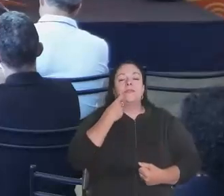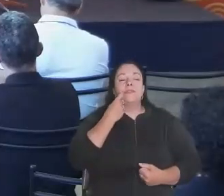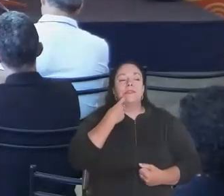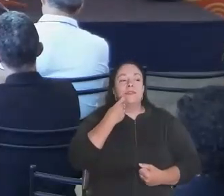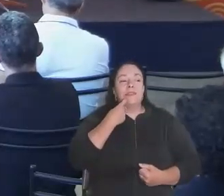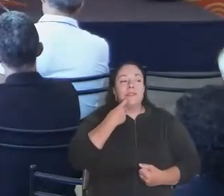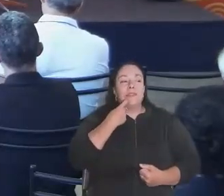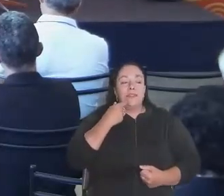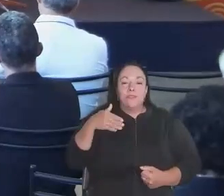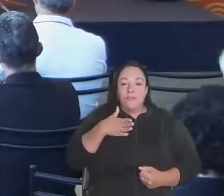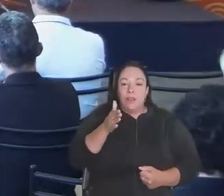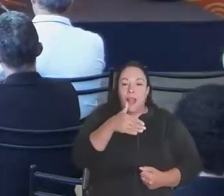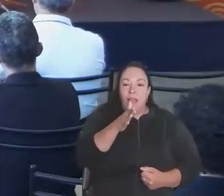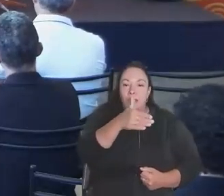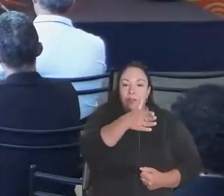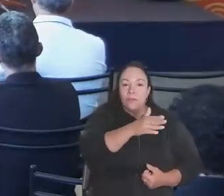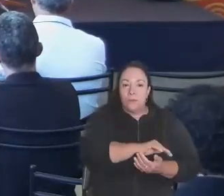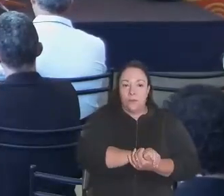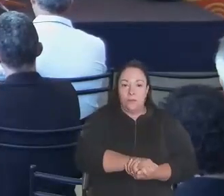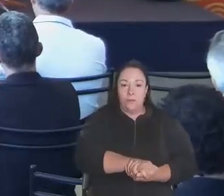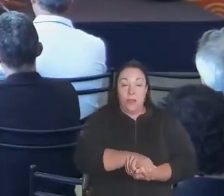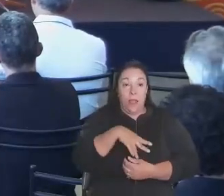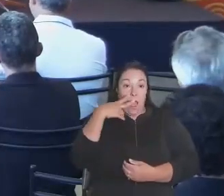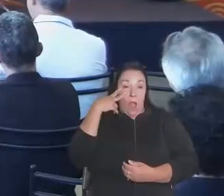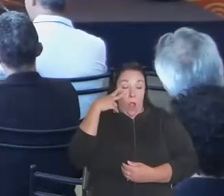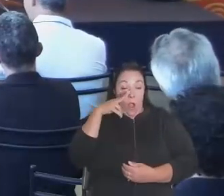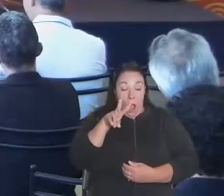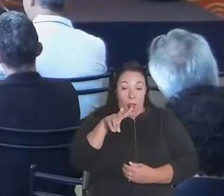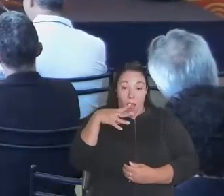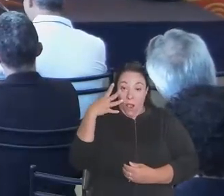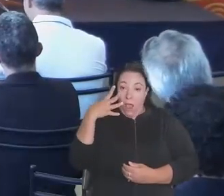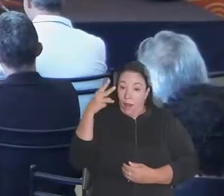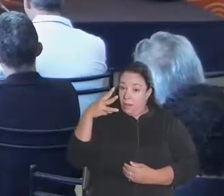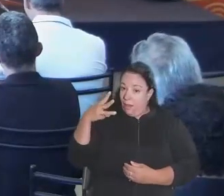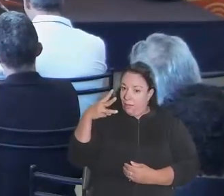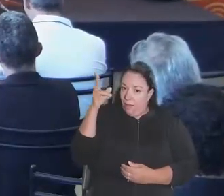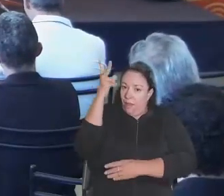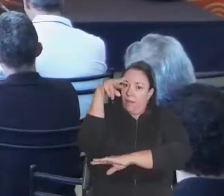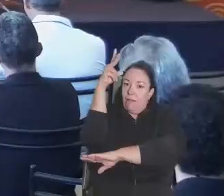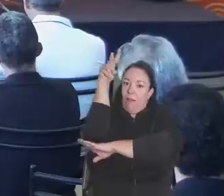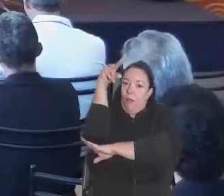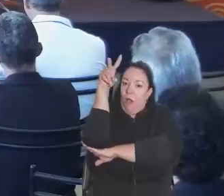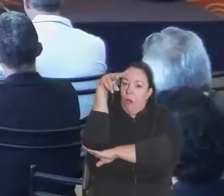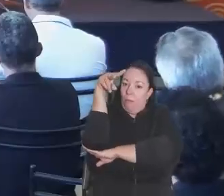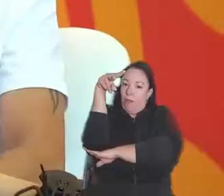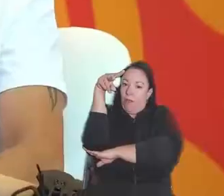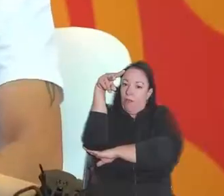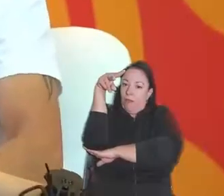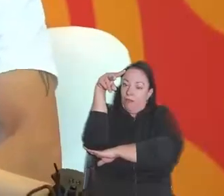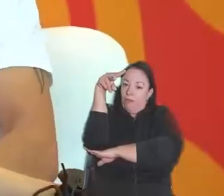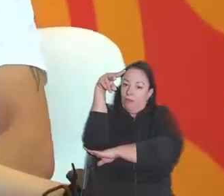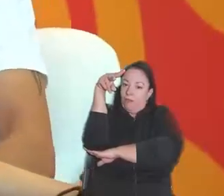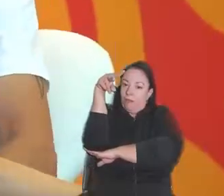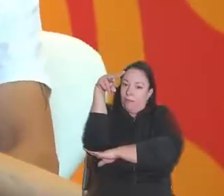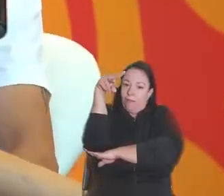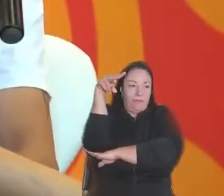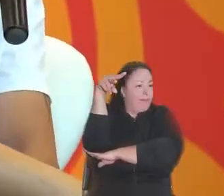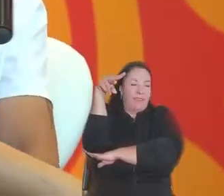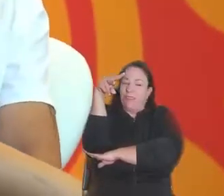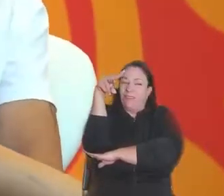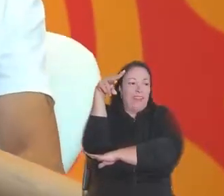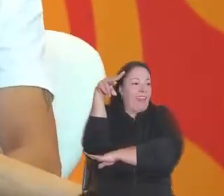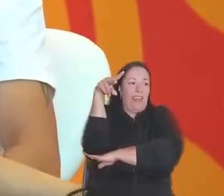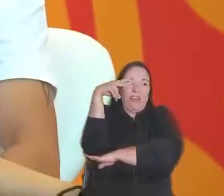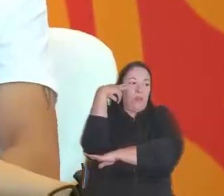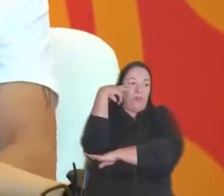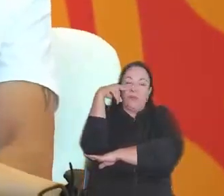sucuri? Você desenha o olhar 43 da sucuri? Você já viu algum assim? Não, sucuri não.